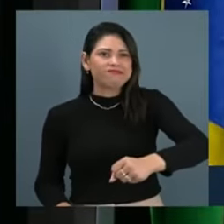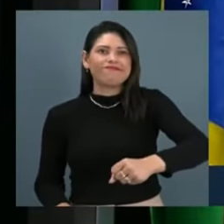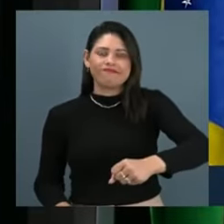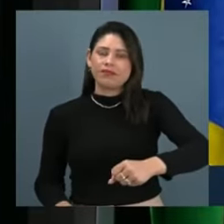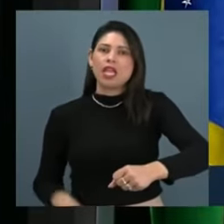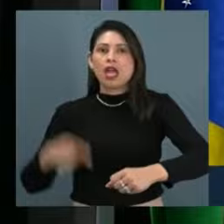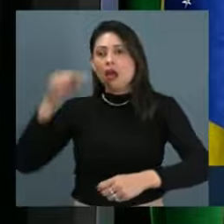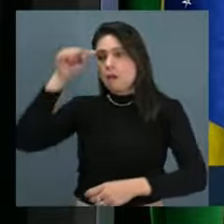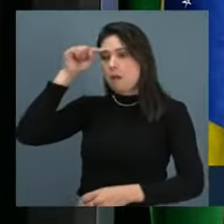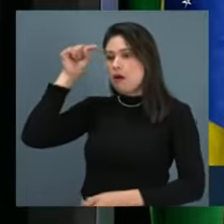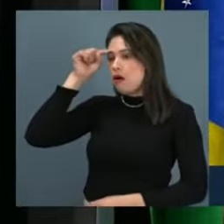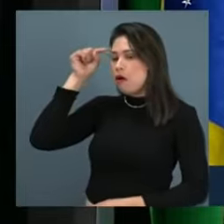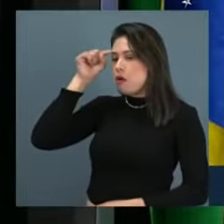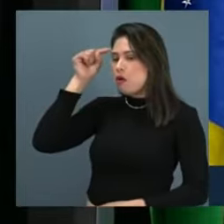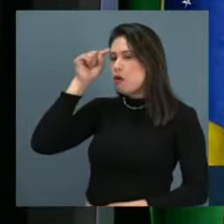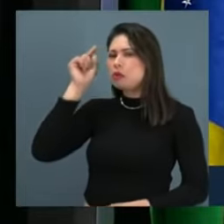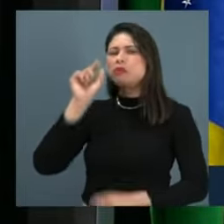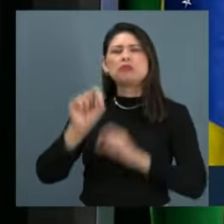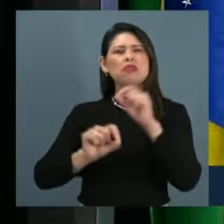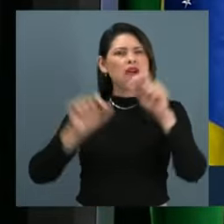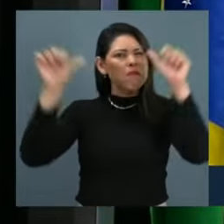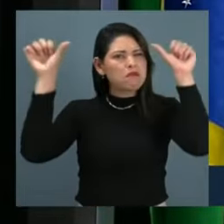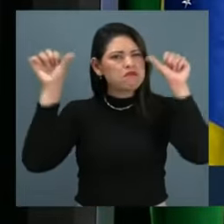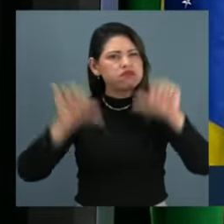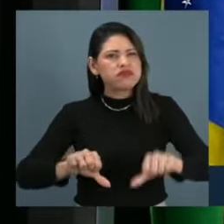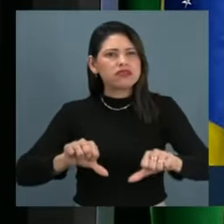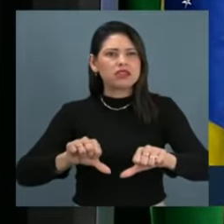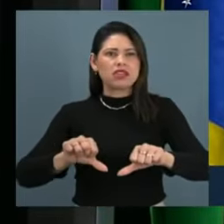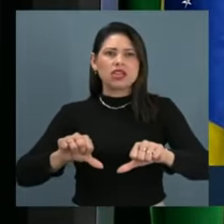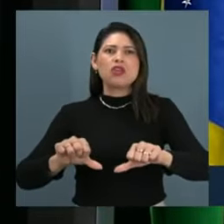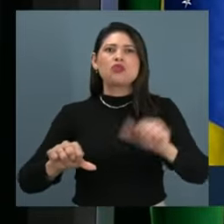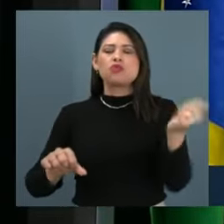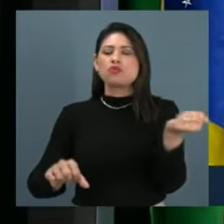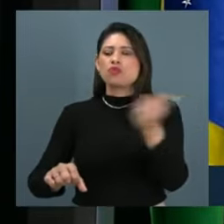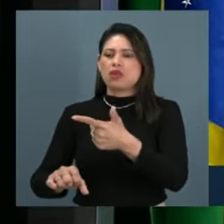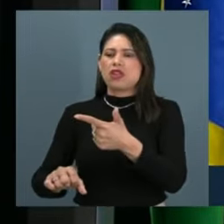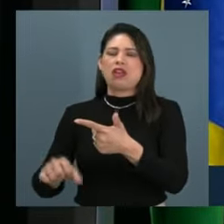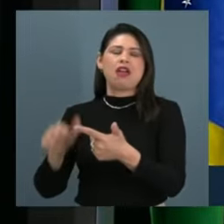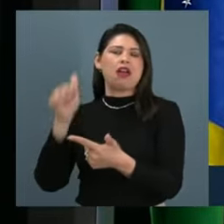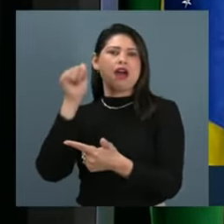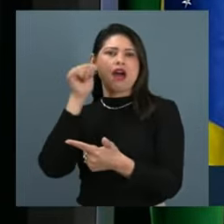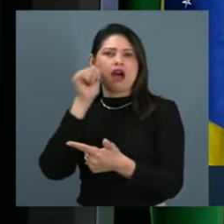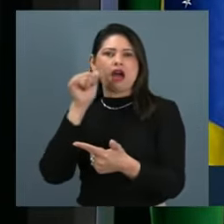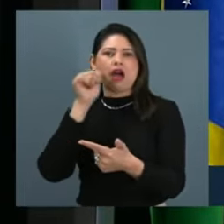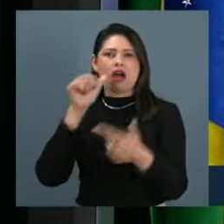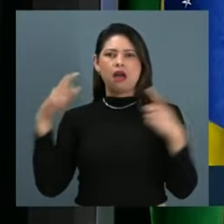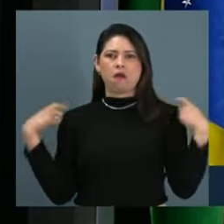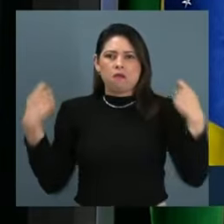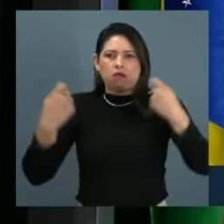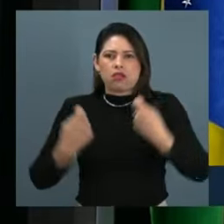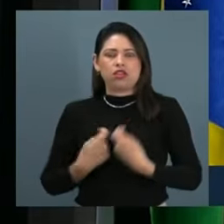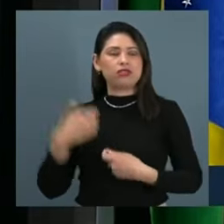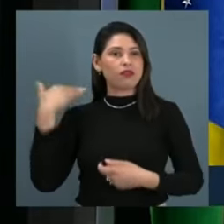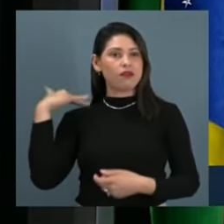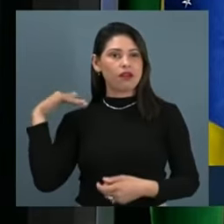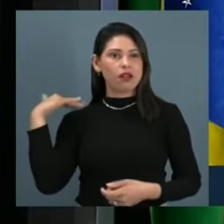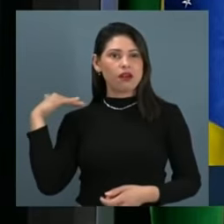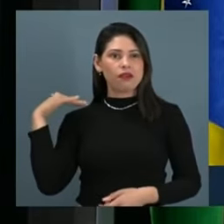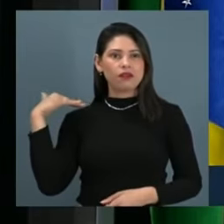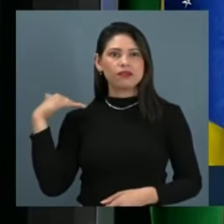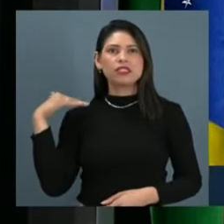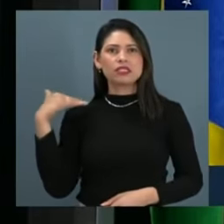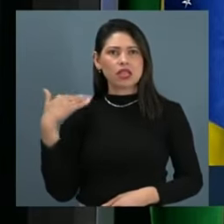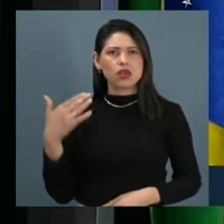Barroso fez pior ainda do que a ministra Rosa Weber. Ele, em seu último dia, de